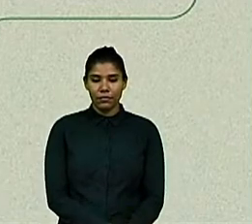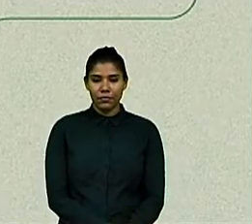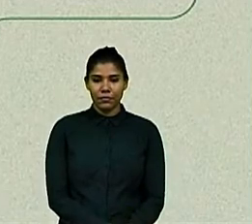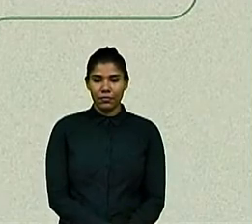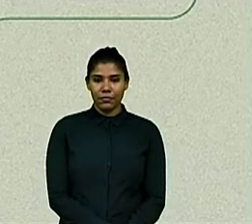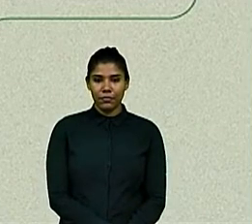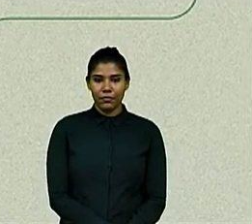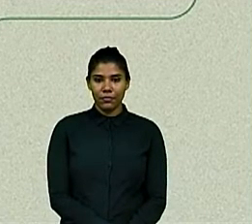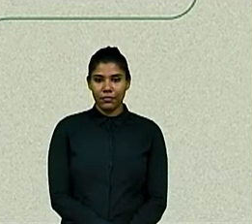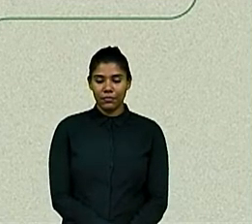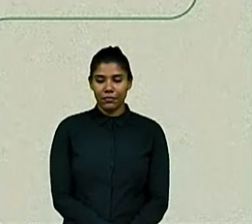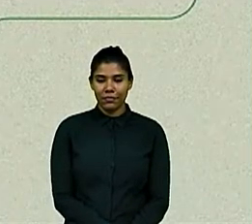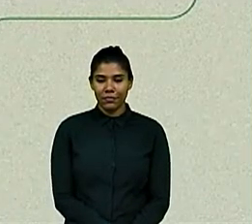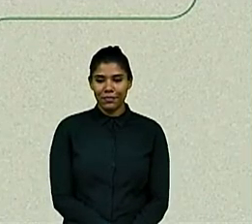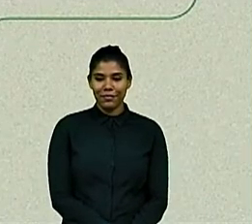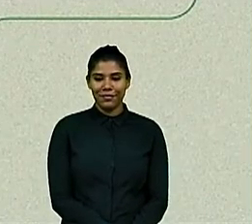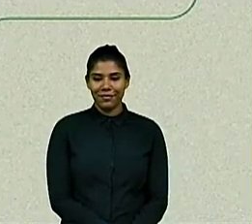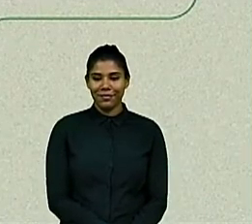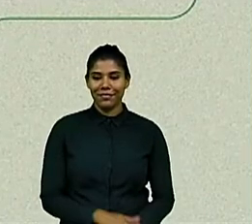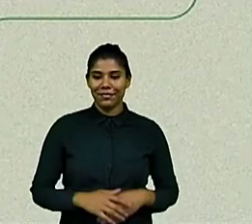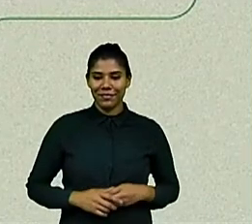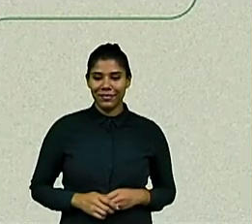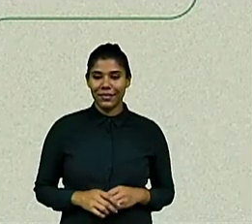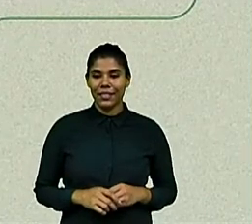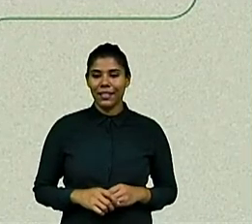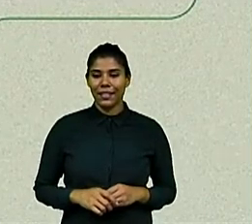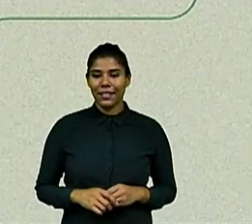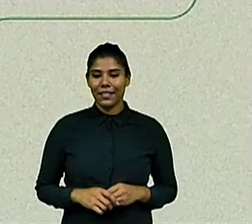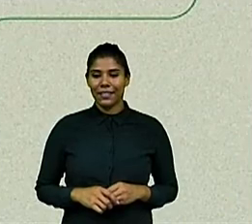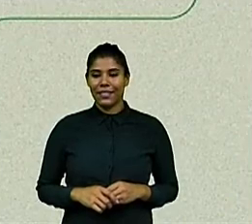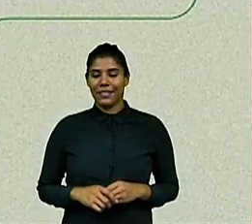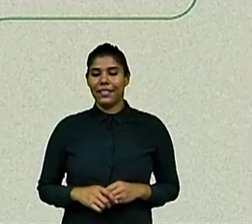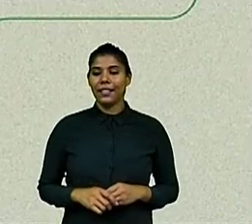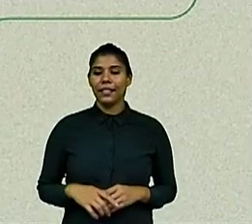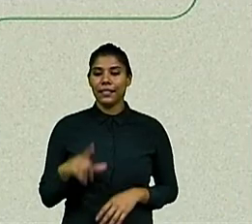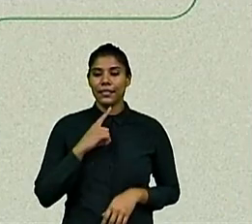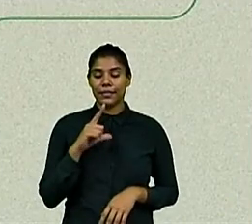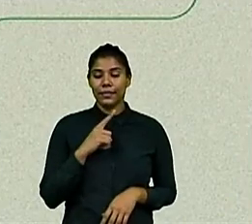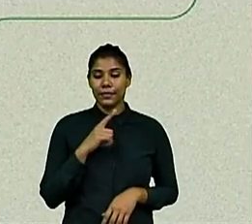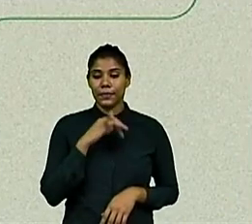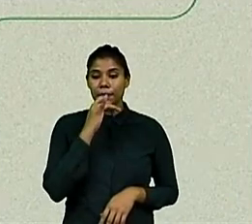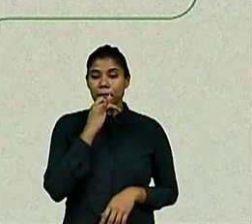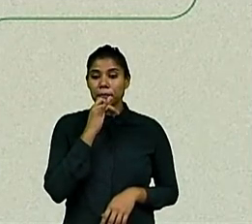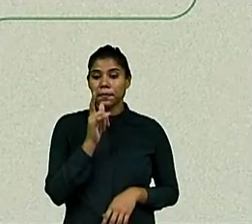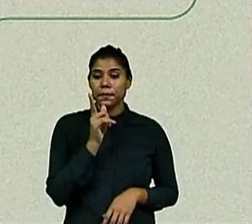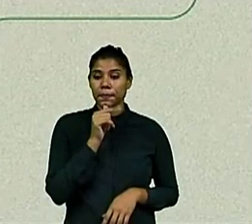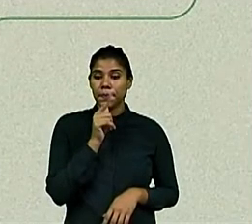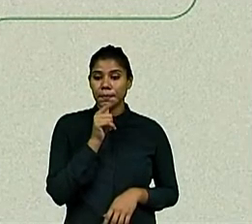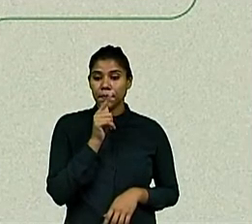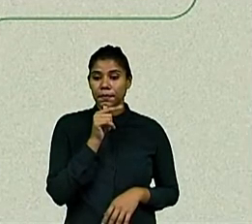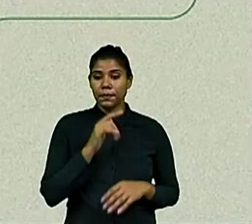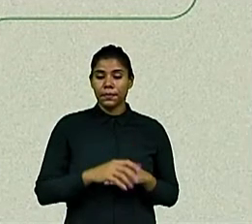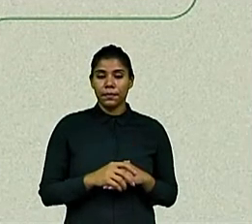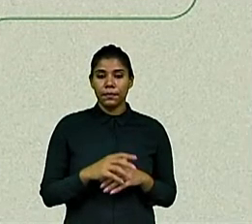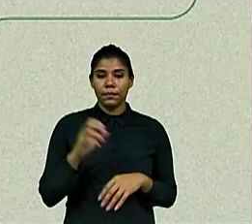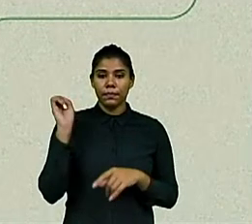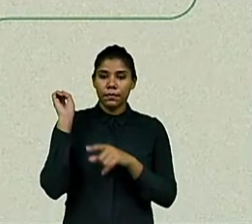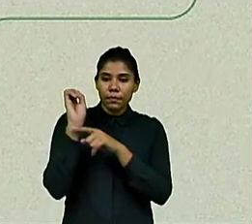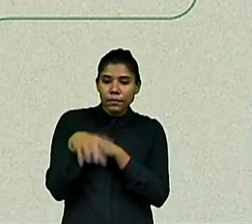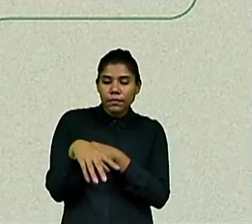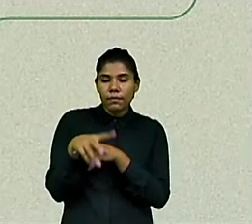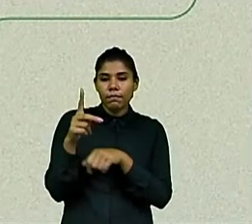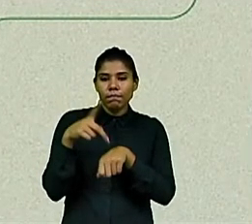isso quando você coloca uma superfície como água e você joga uma pedra Numa